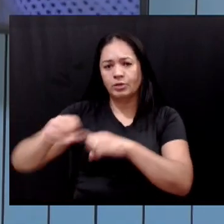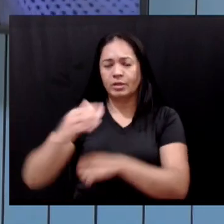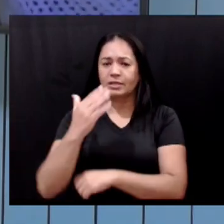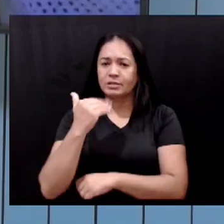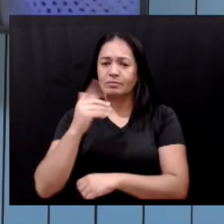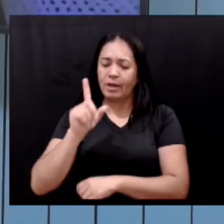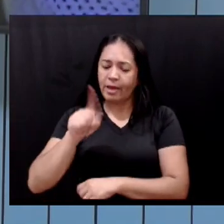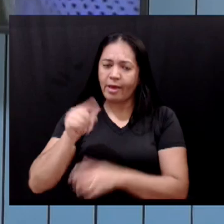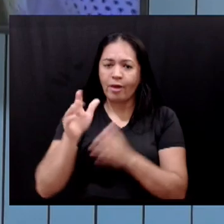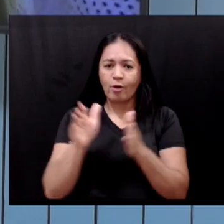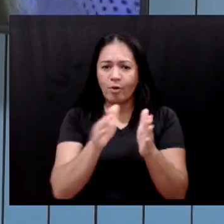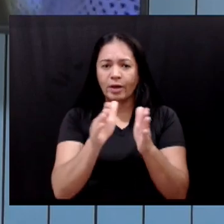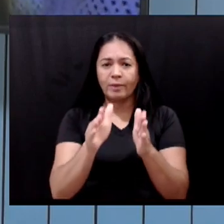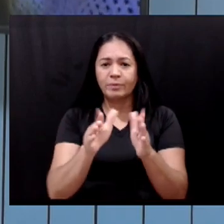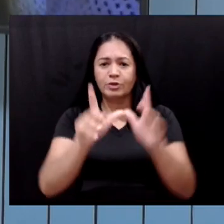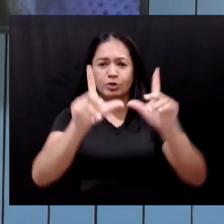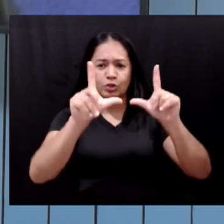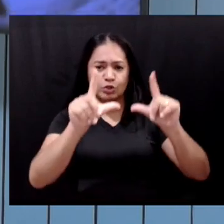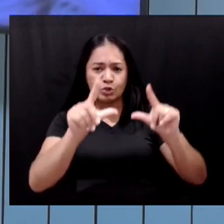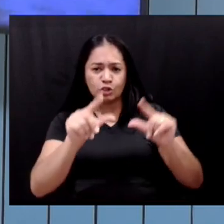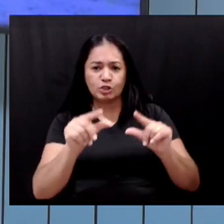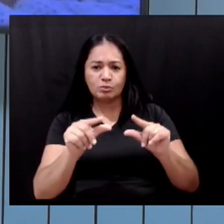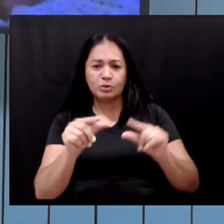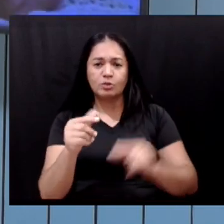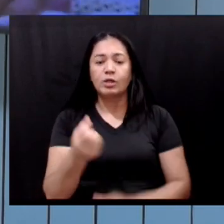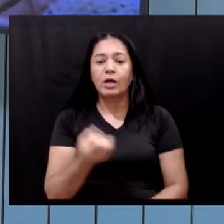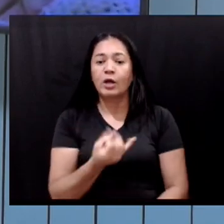desse consumo dos ultraprocessados?